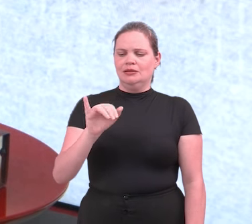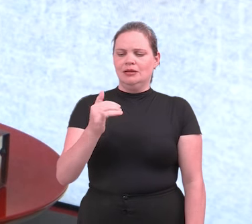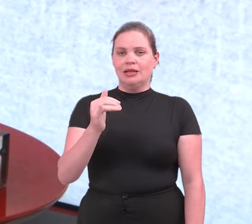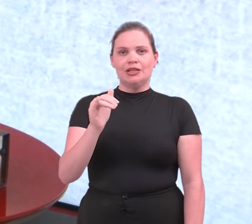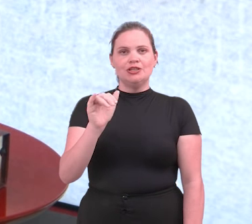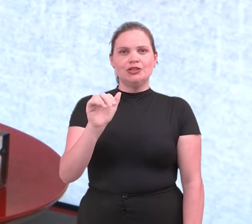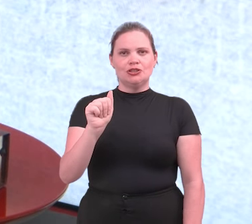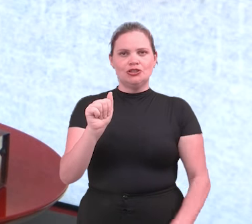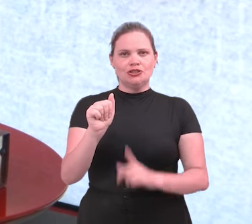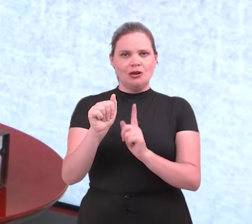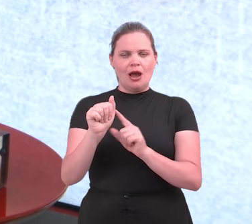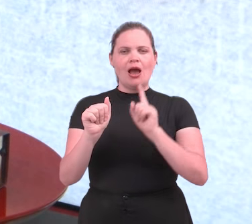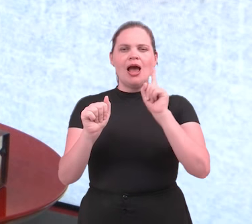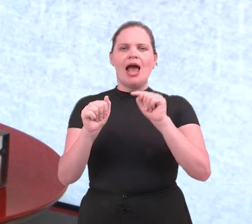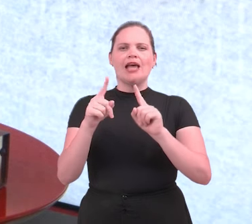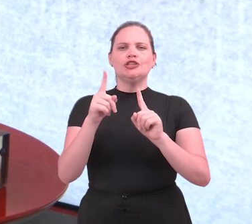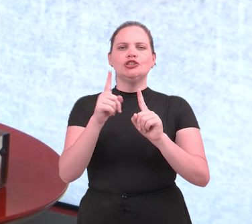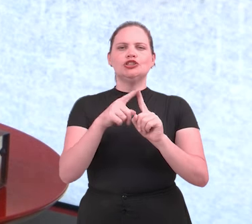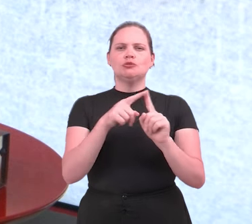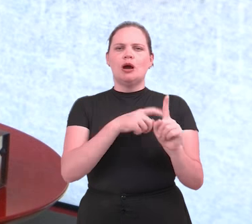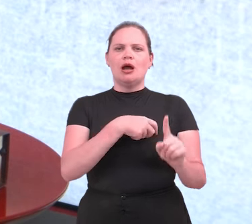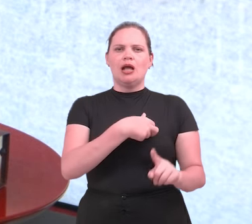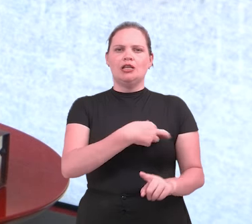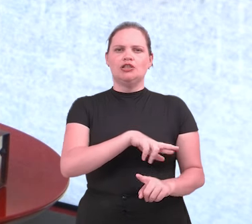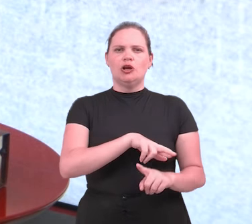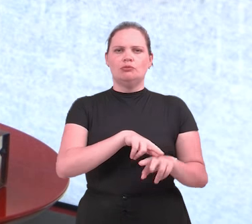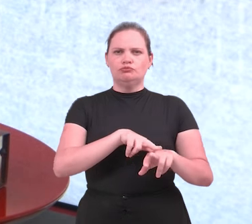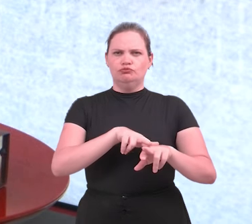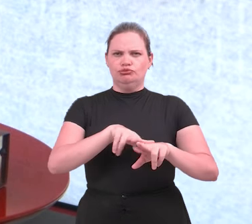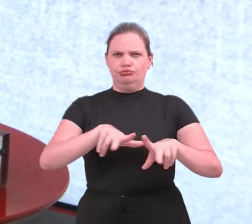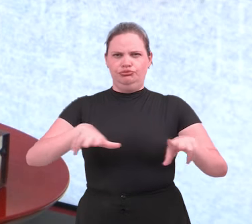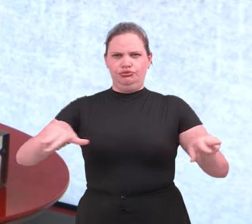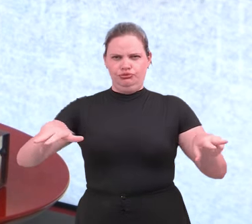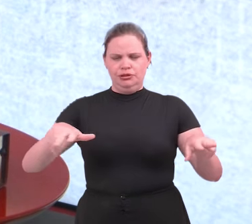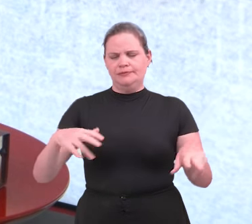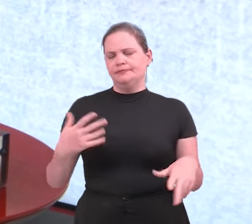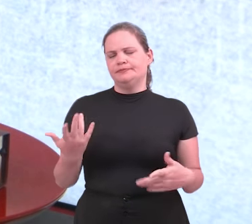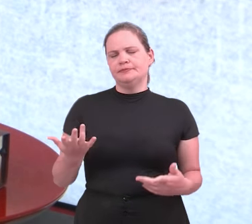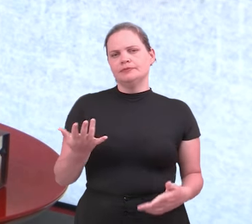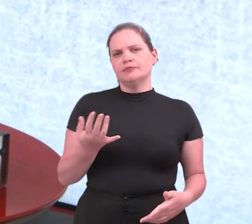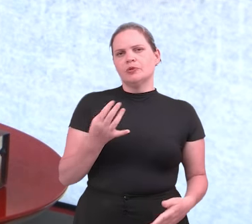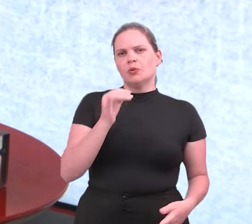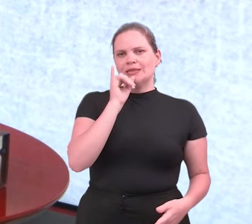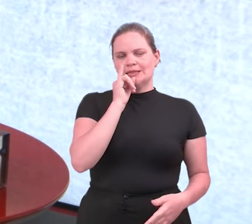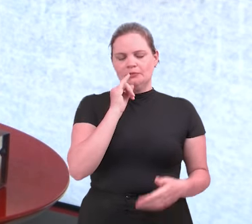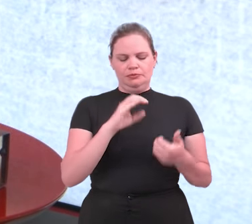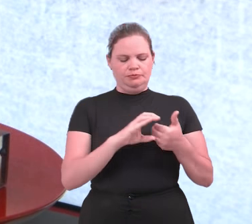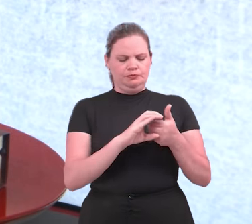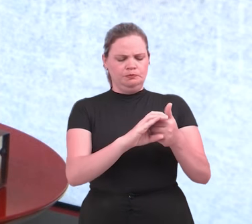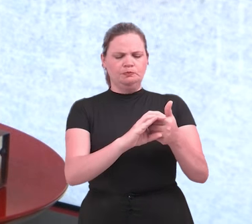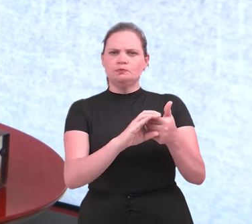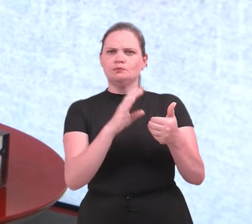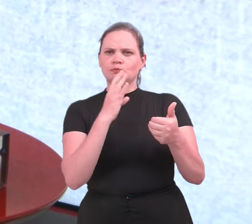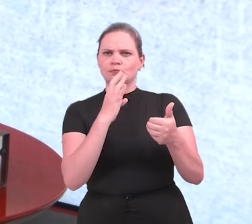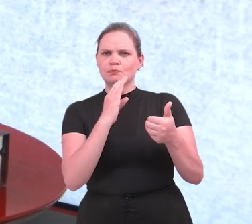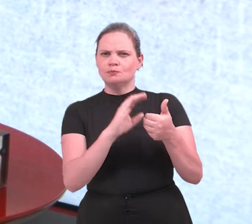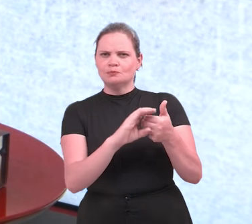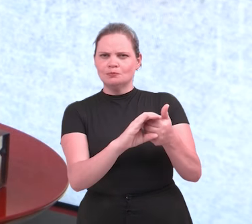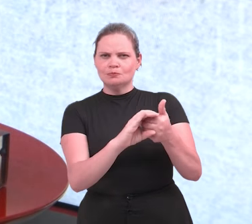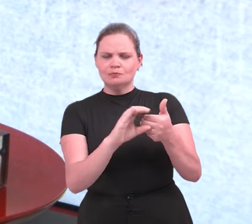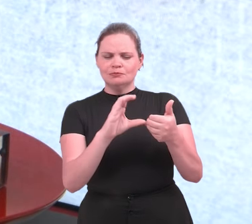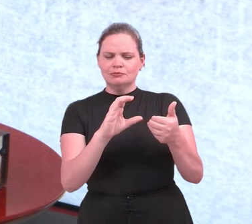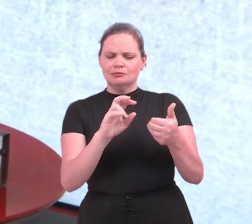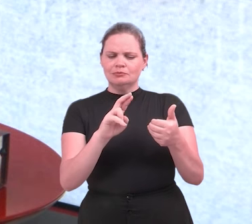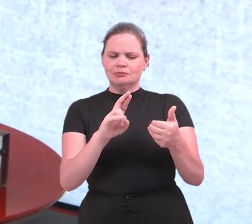como denominação religiosa em várias religiões. Por exemplo, vamos falar sobre o cristianismo. No